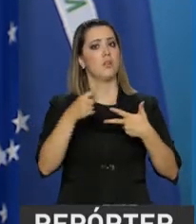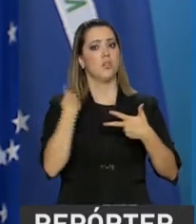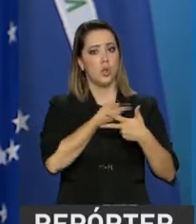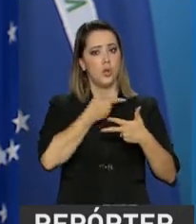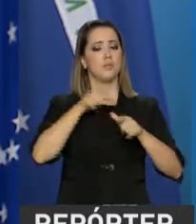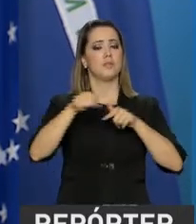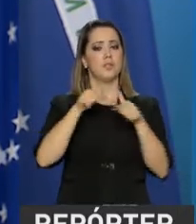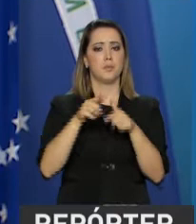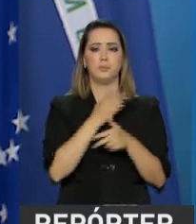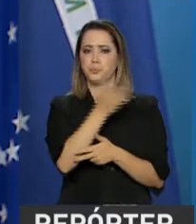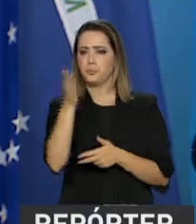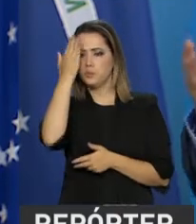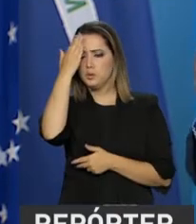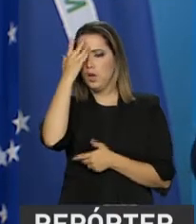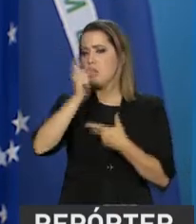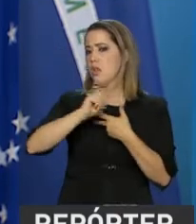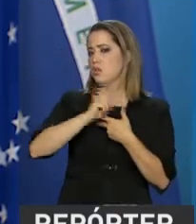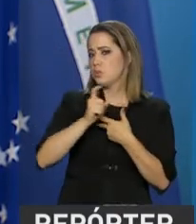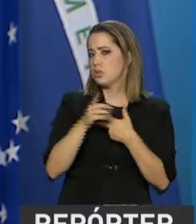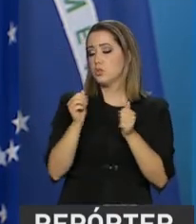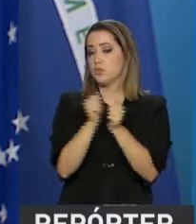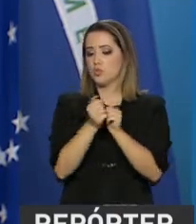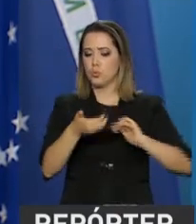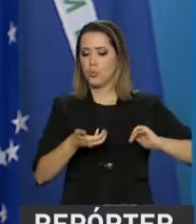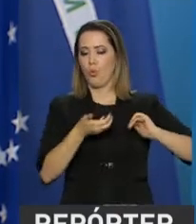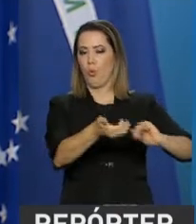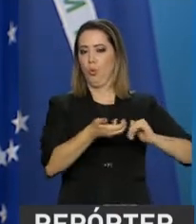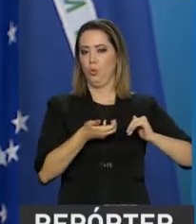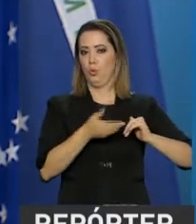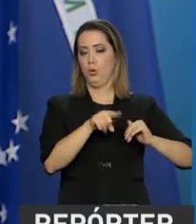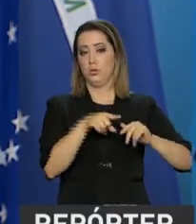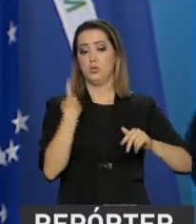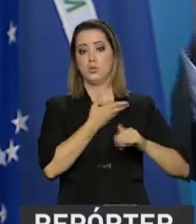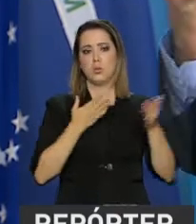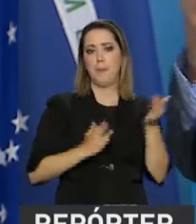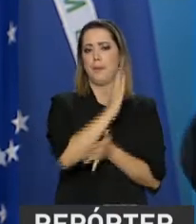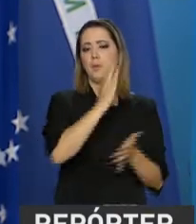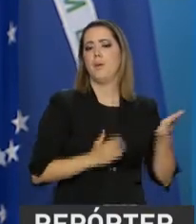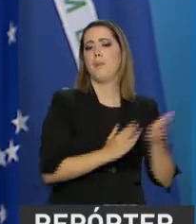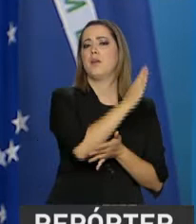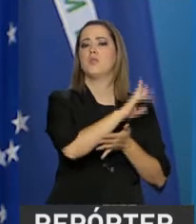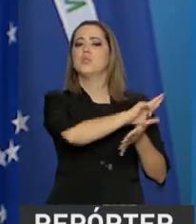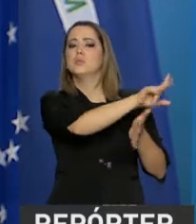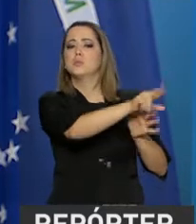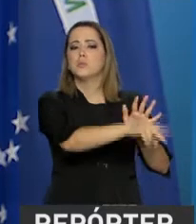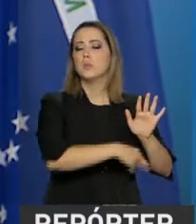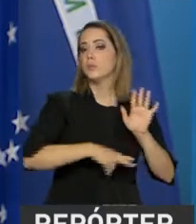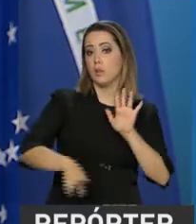legislativo nacional nós tivemos a aprovação de inúmeras medidas